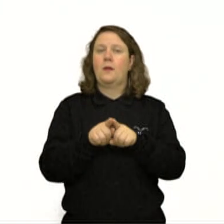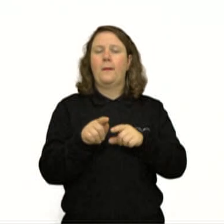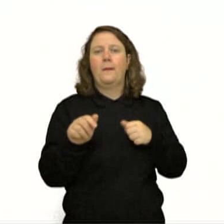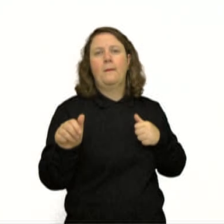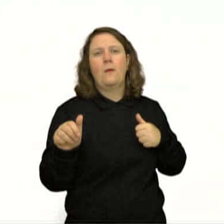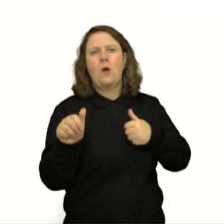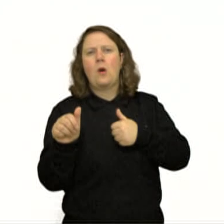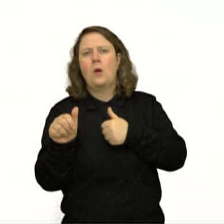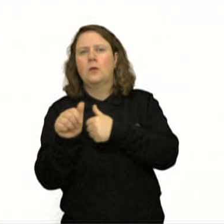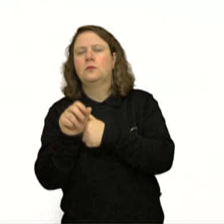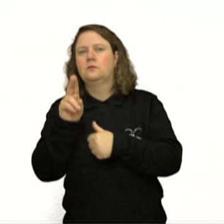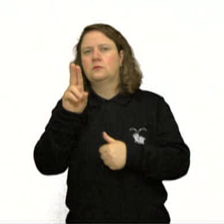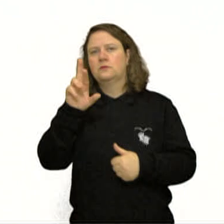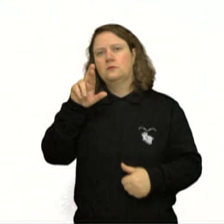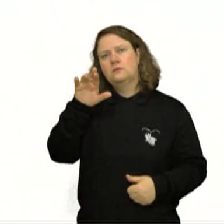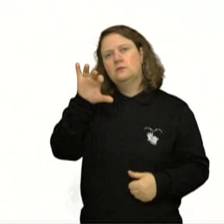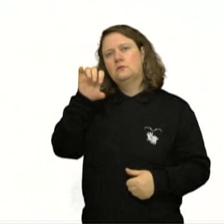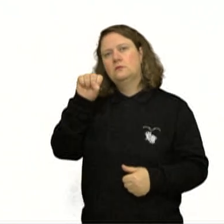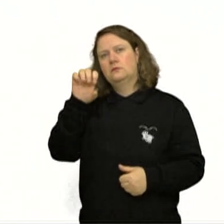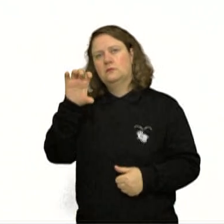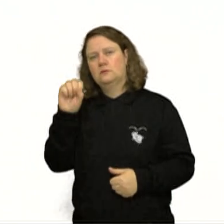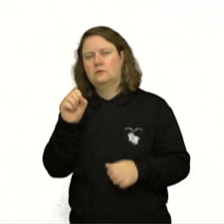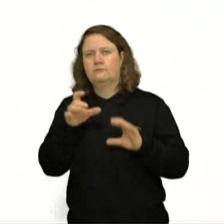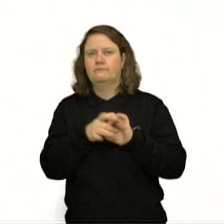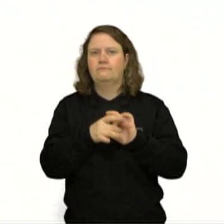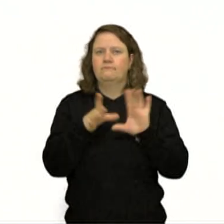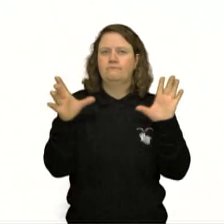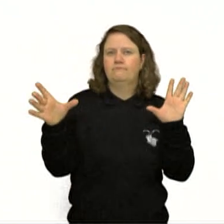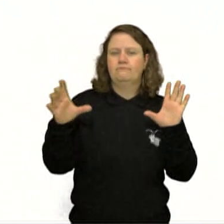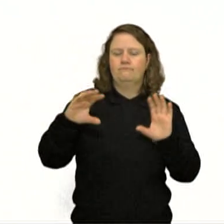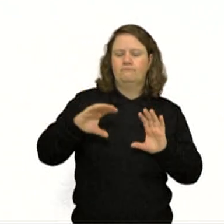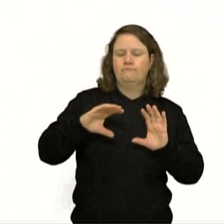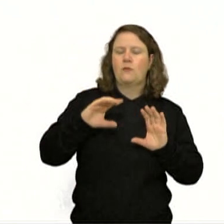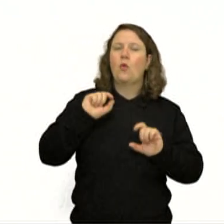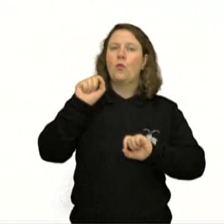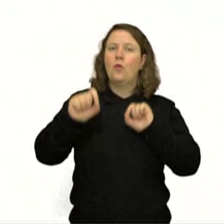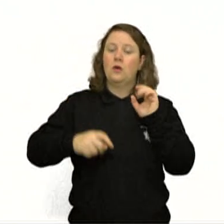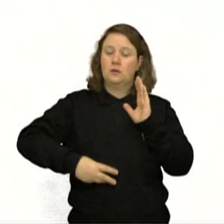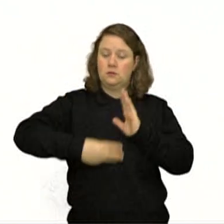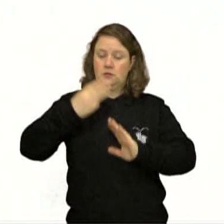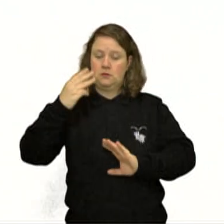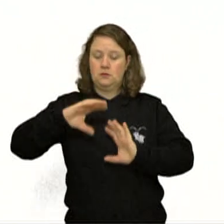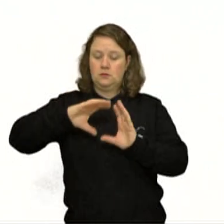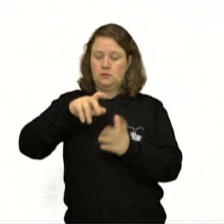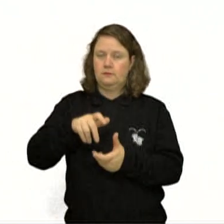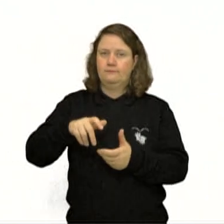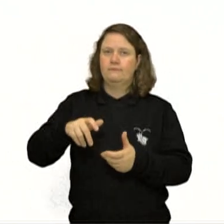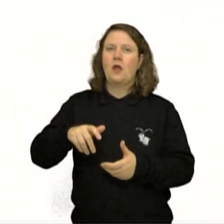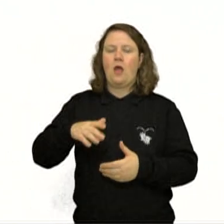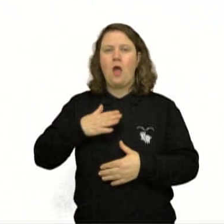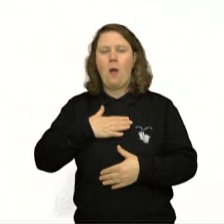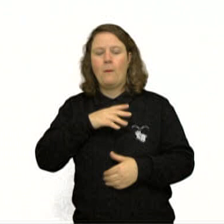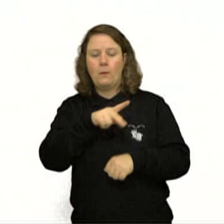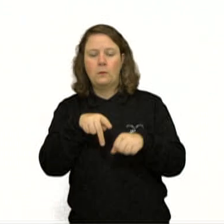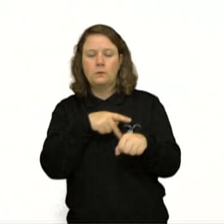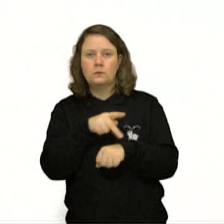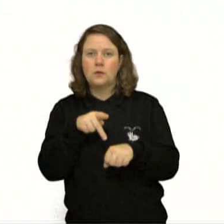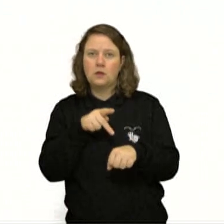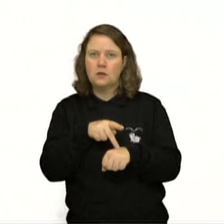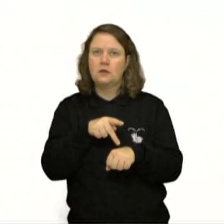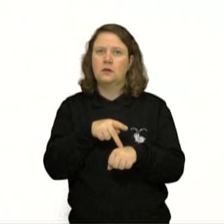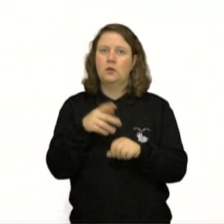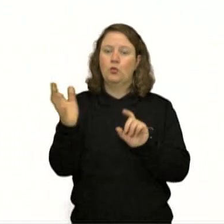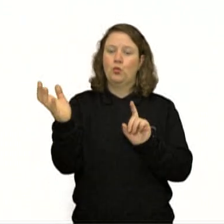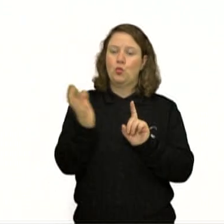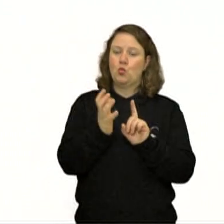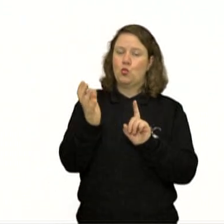com os movimentos de libertação nacional no Terceiro Mundo animou movimentos reformadores nos países submetidos à